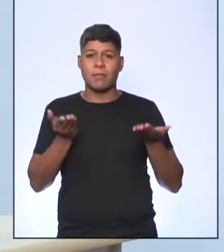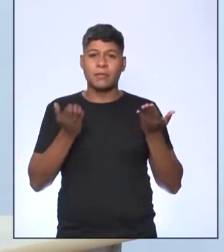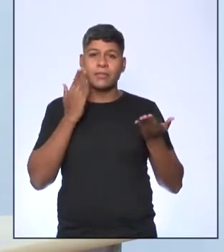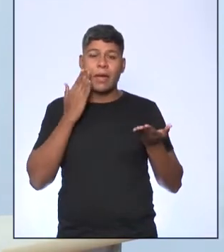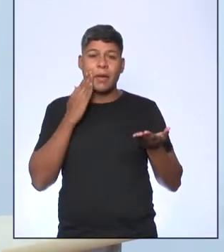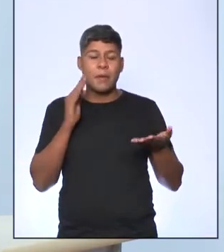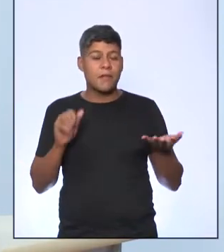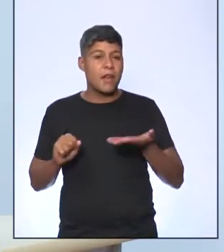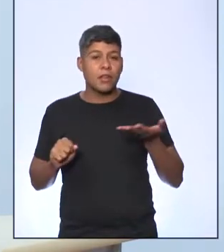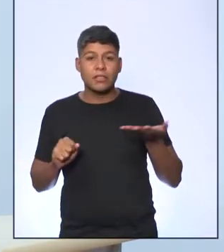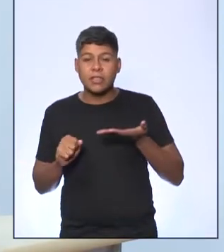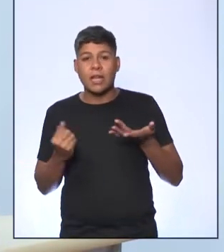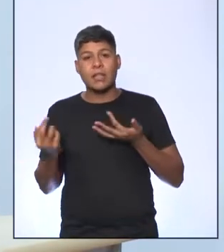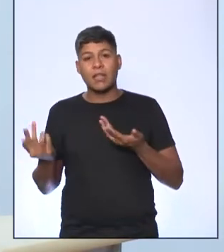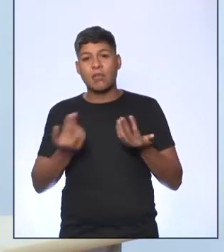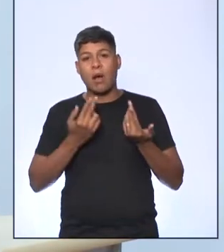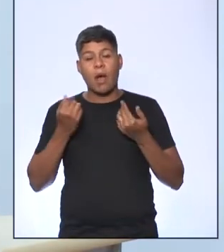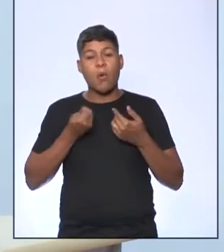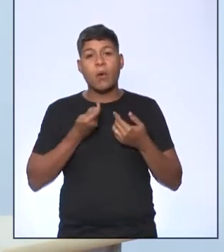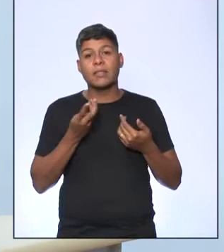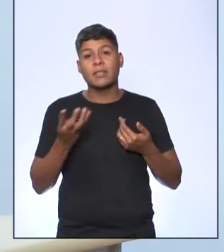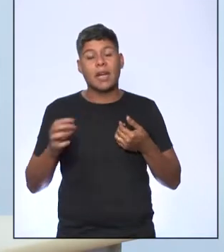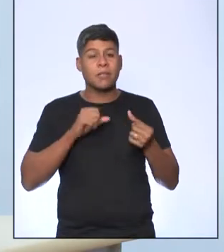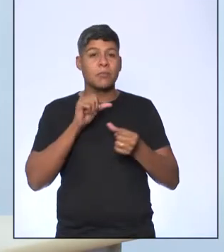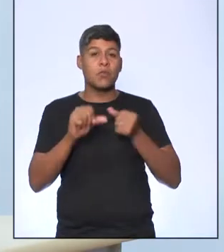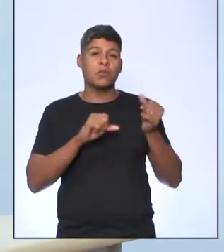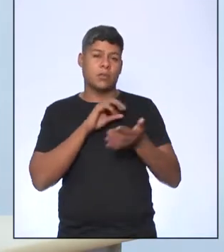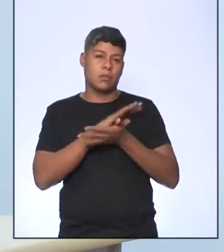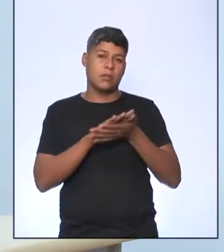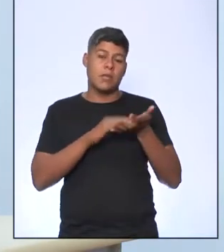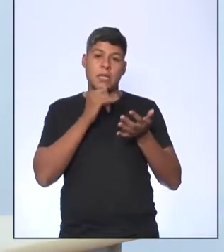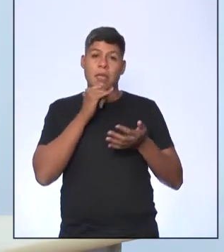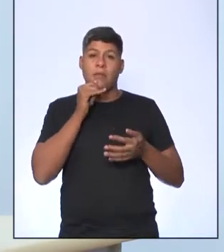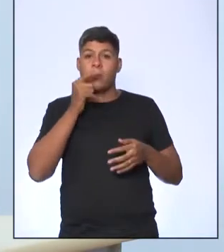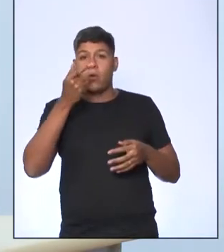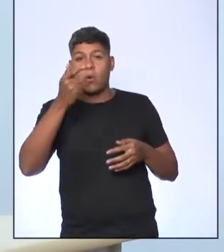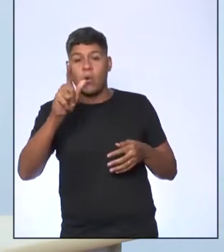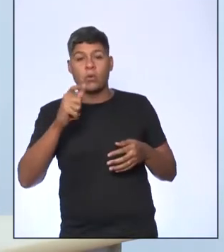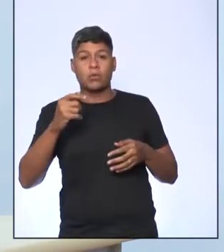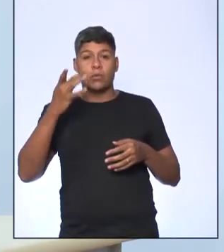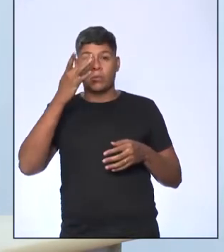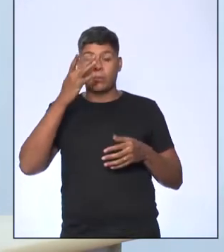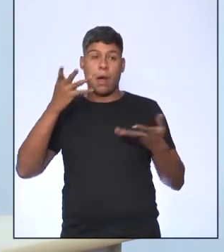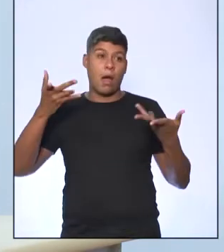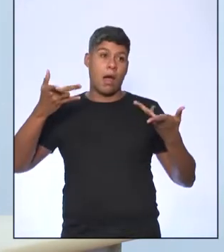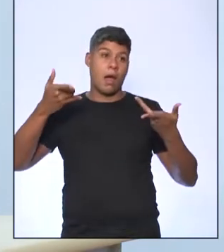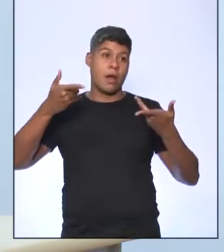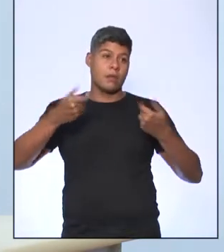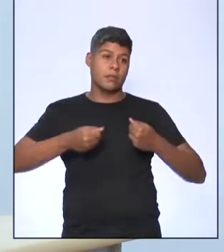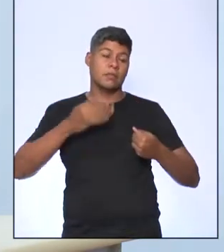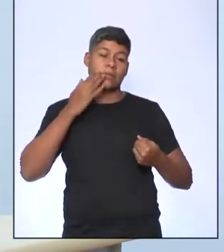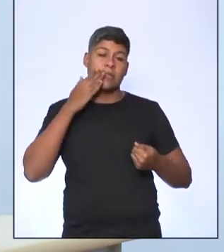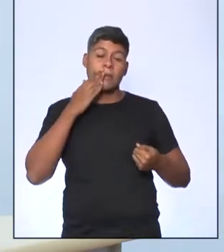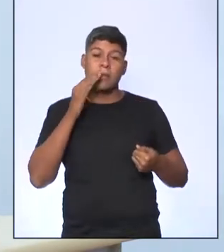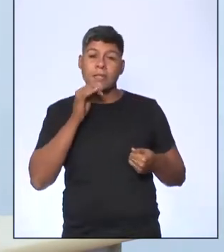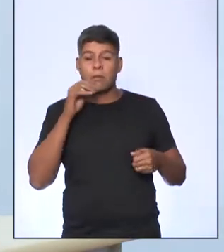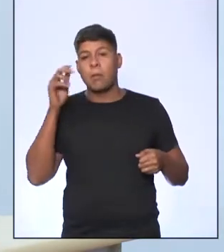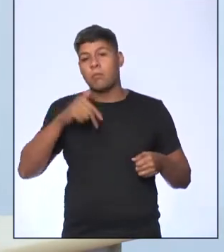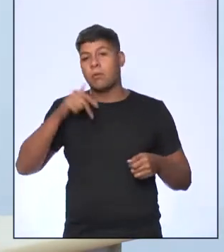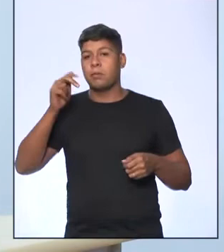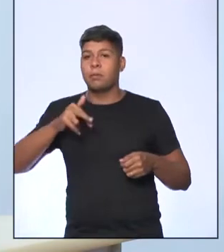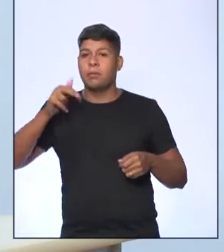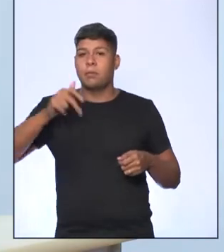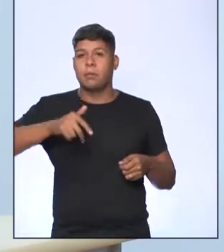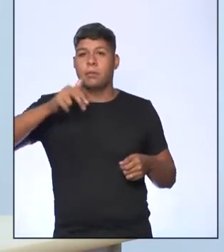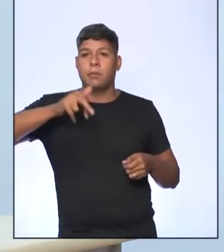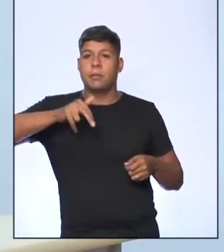Essa velocidade é igual, a quantidade não altera. Um outro exemplo que eu ouvi e achei o máximo. Imagina quando você está lá caminhando na